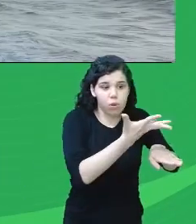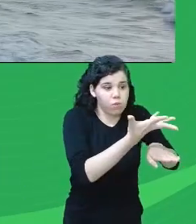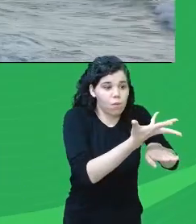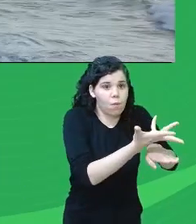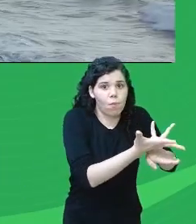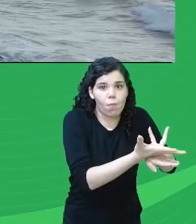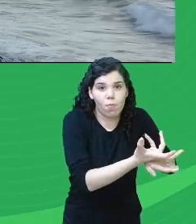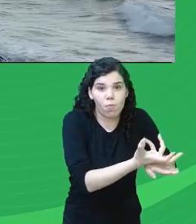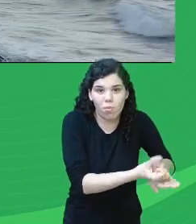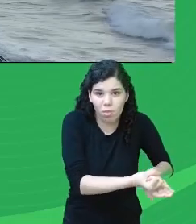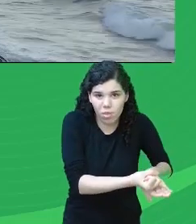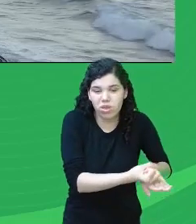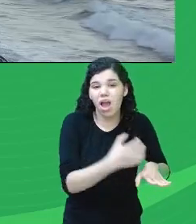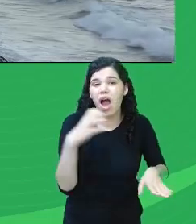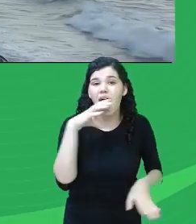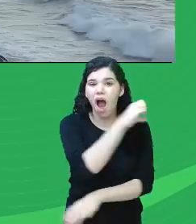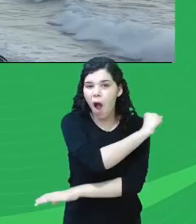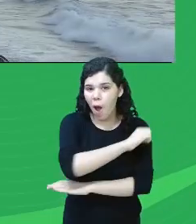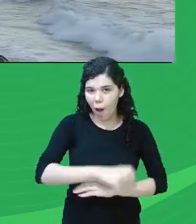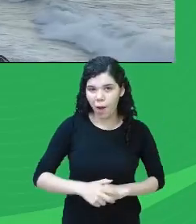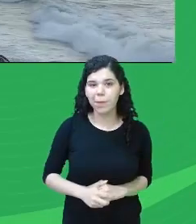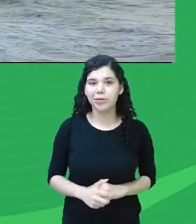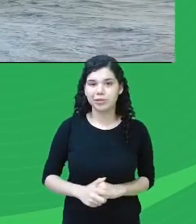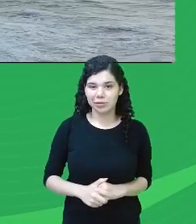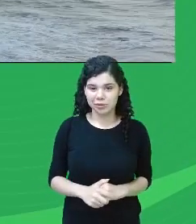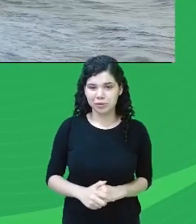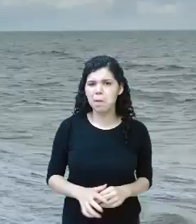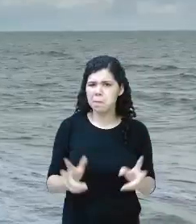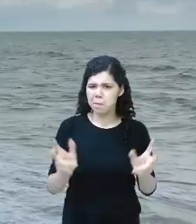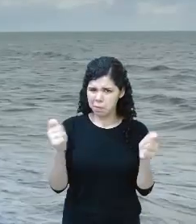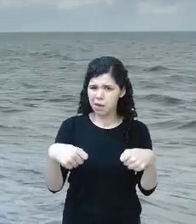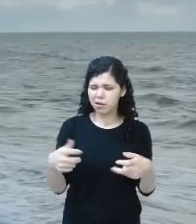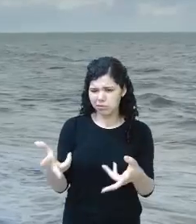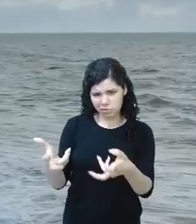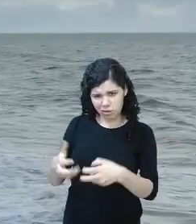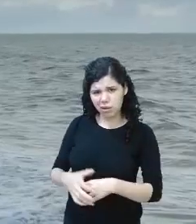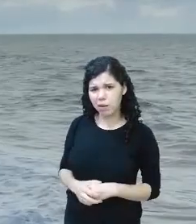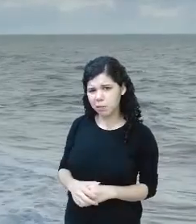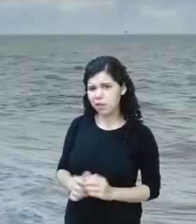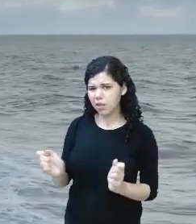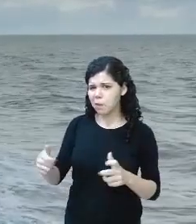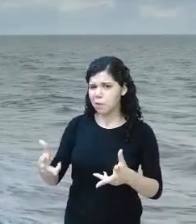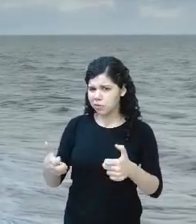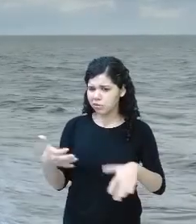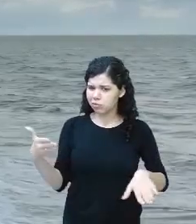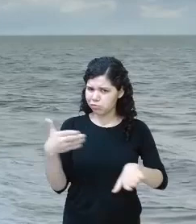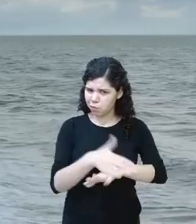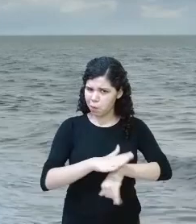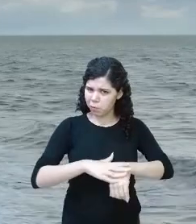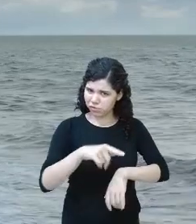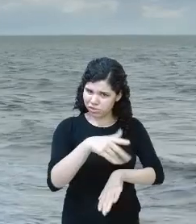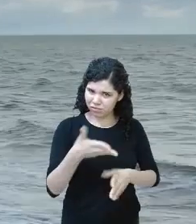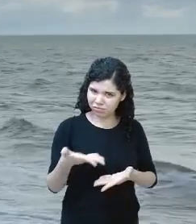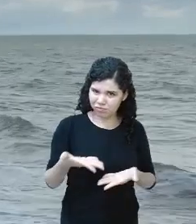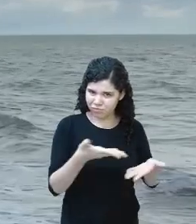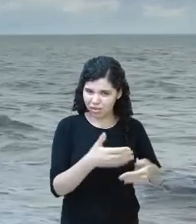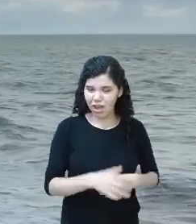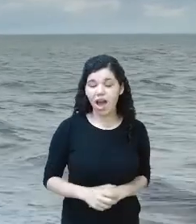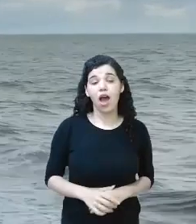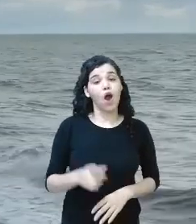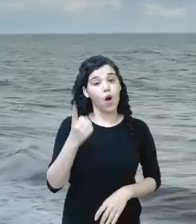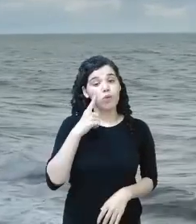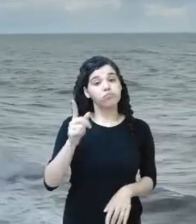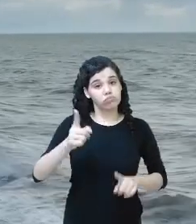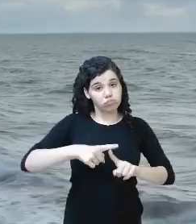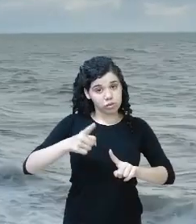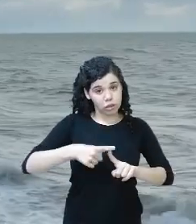é absorvida rapidamente a água. Preste atenção nisso quando você for à praia. Então, um grande exemplo de solo